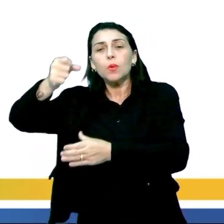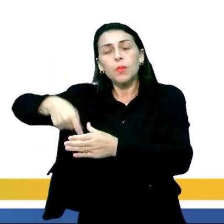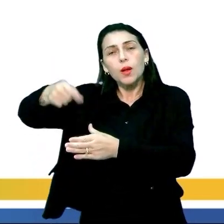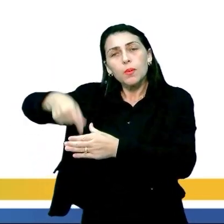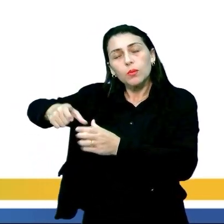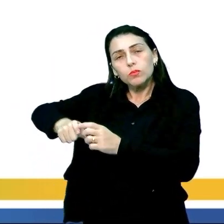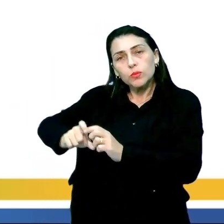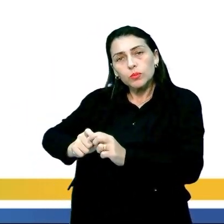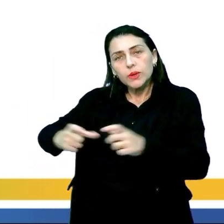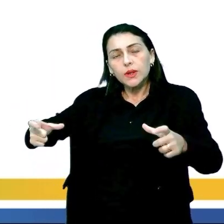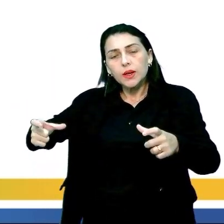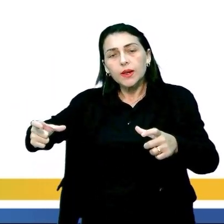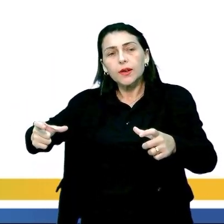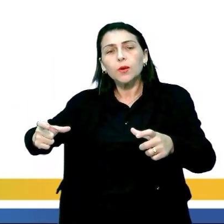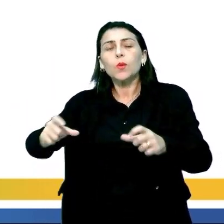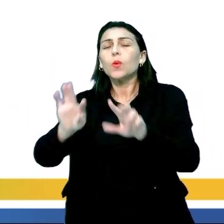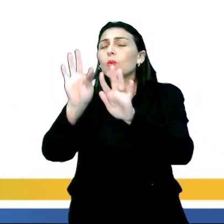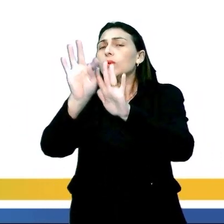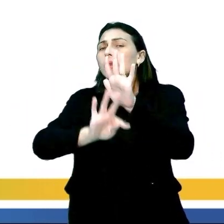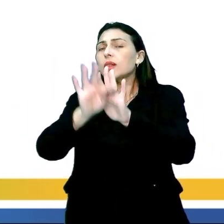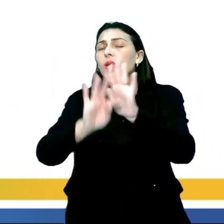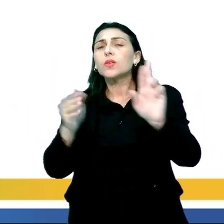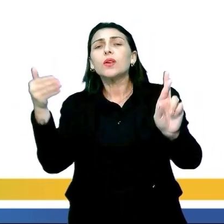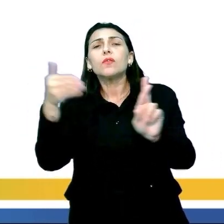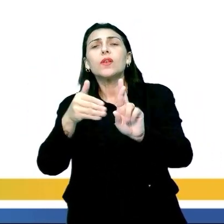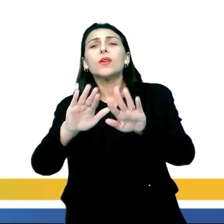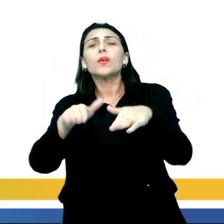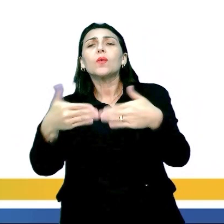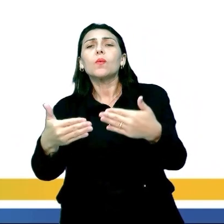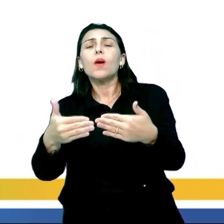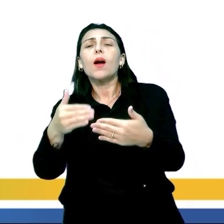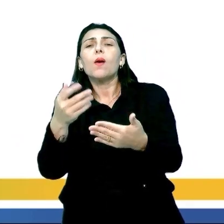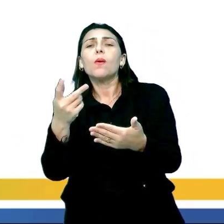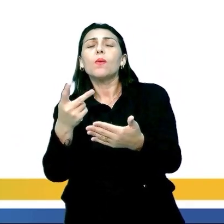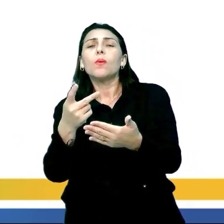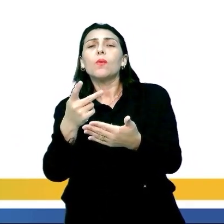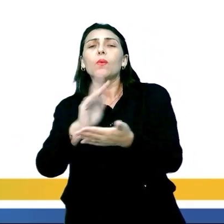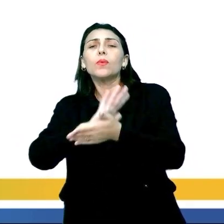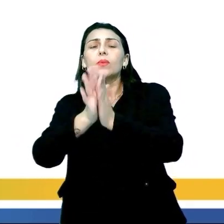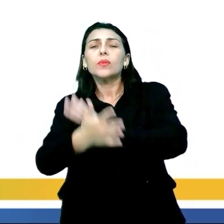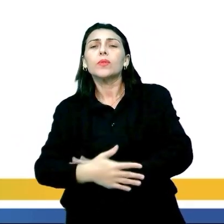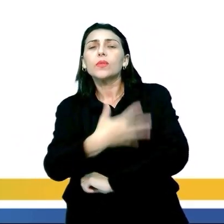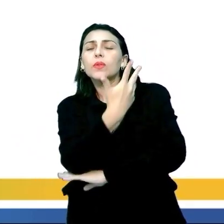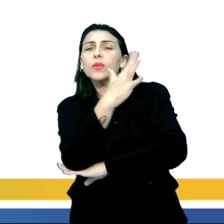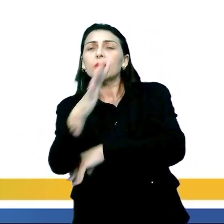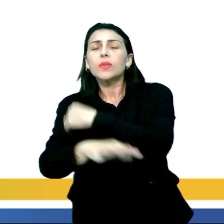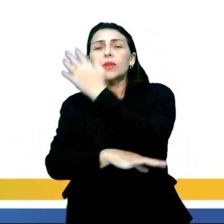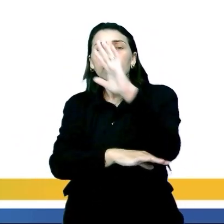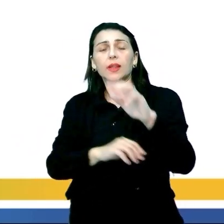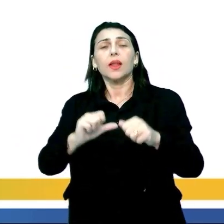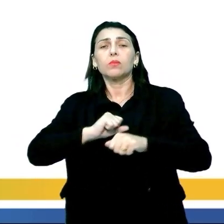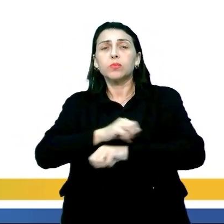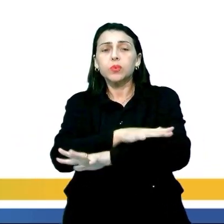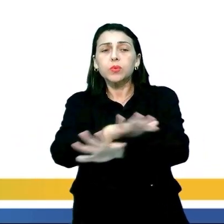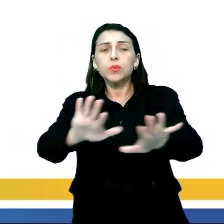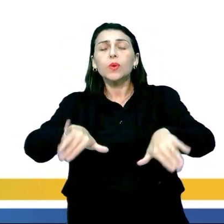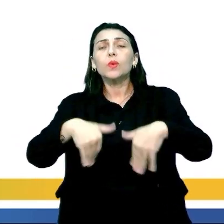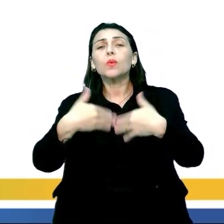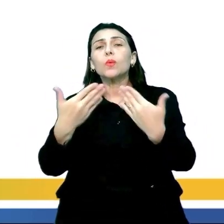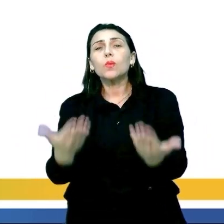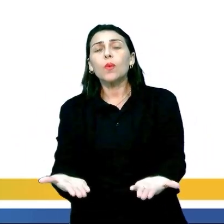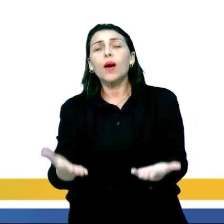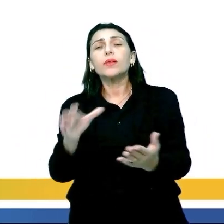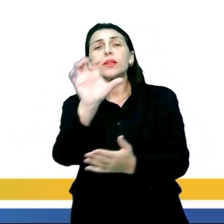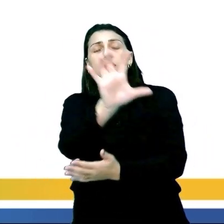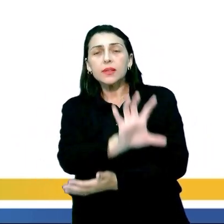cana-de-açúcar, só aumentaram. O texto refere-se a uma calamidade ambiental que vem se instaurando em qual